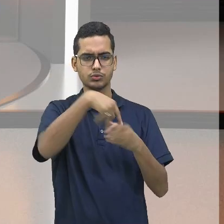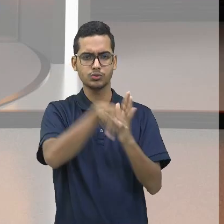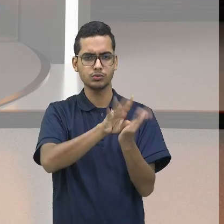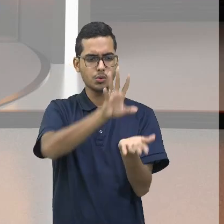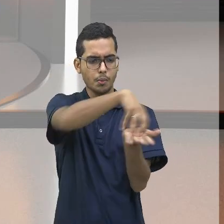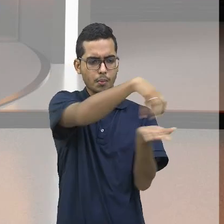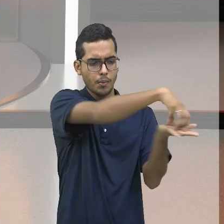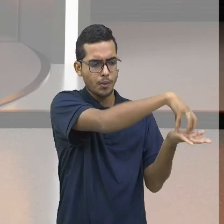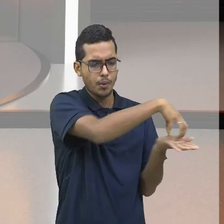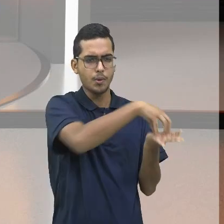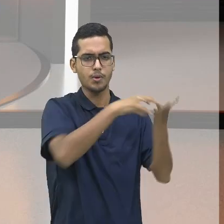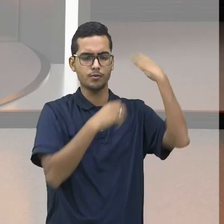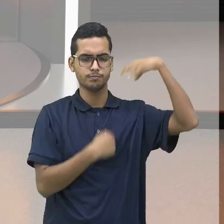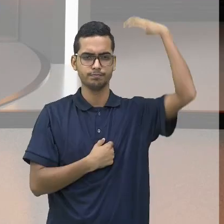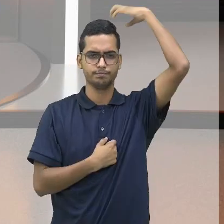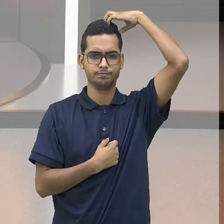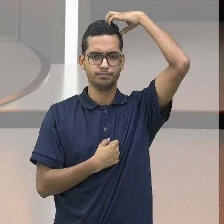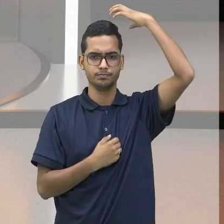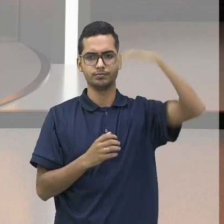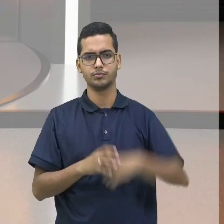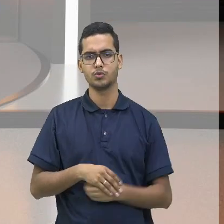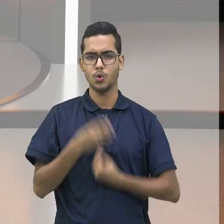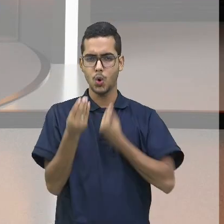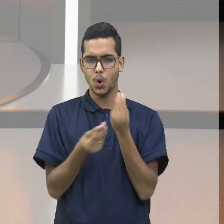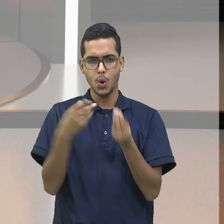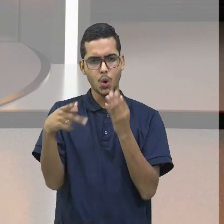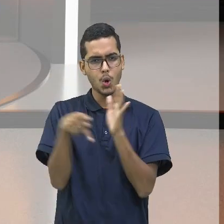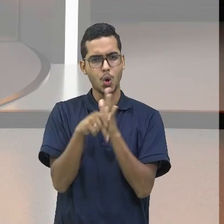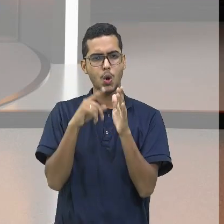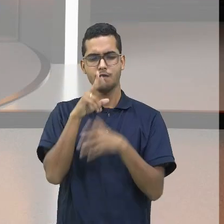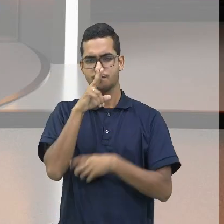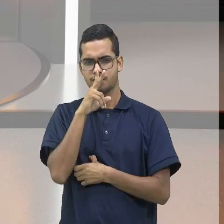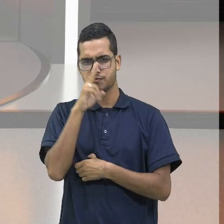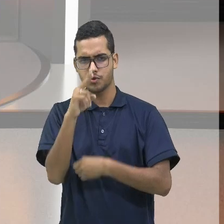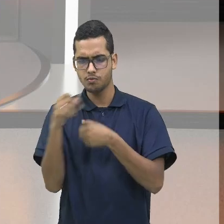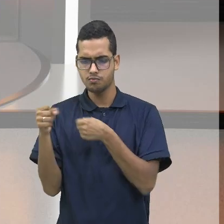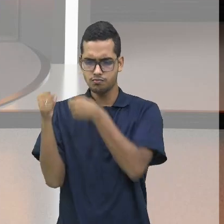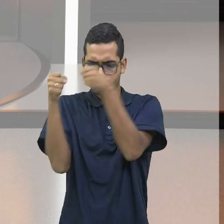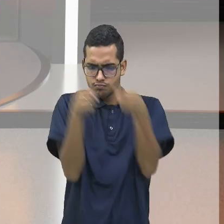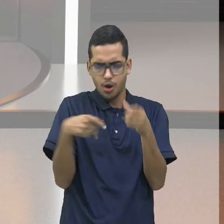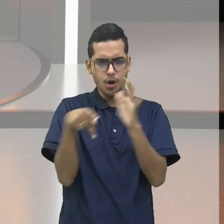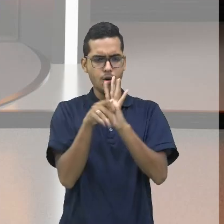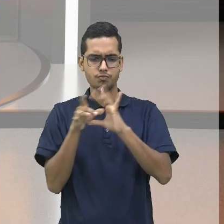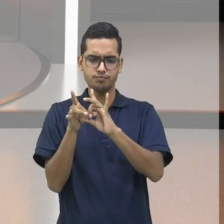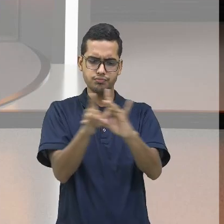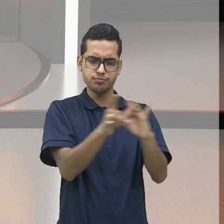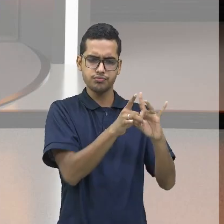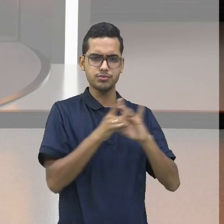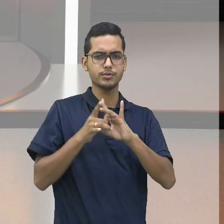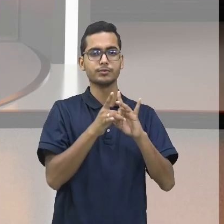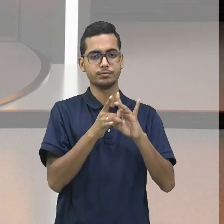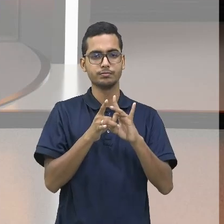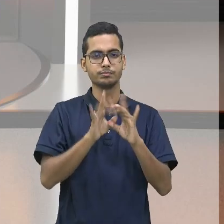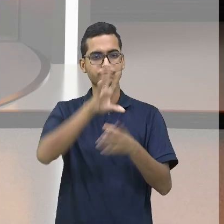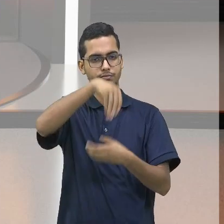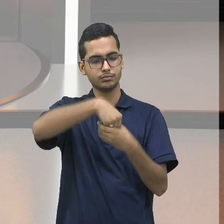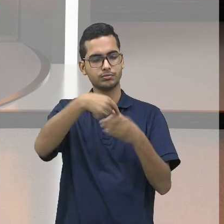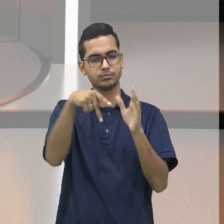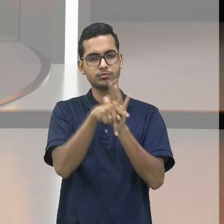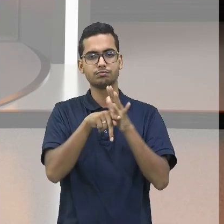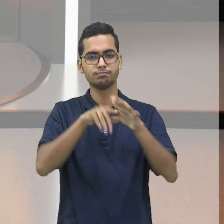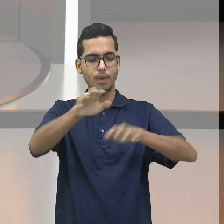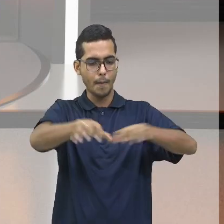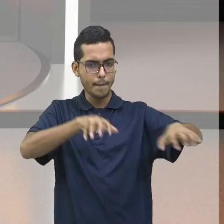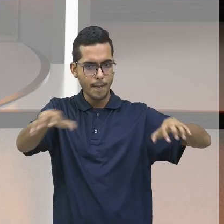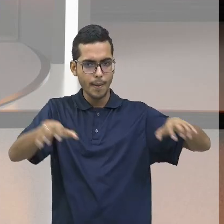atuando com uma força unificadora em meio à fragmentação. Então, dentro do período